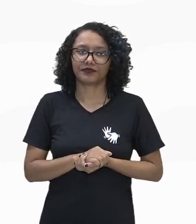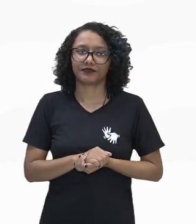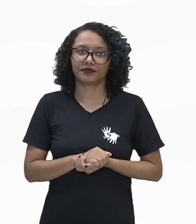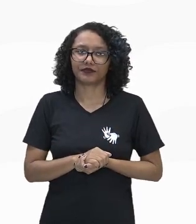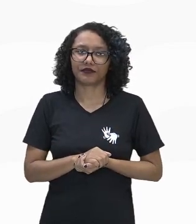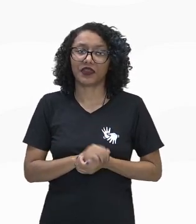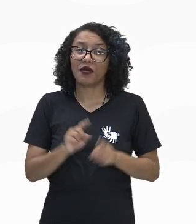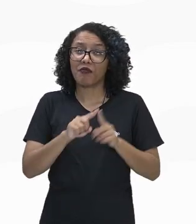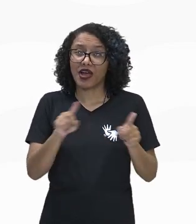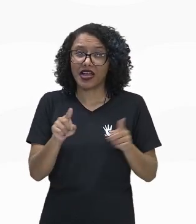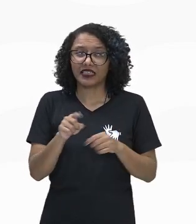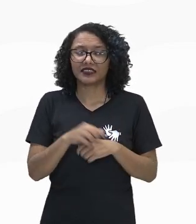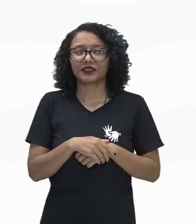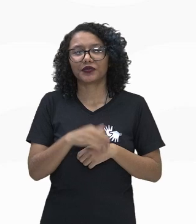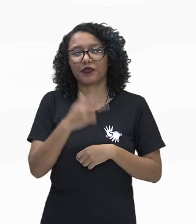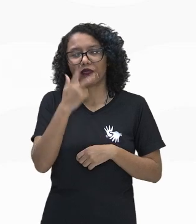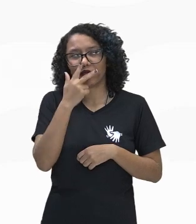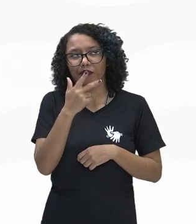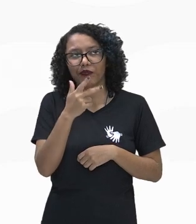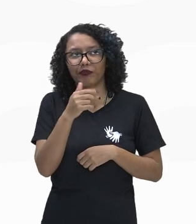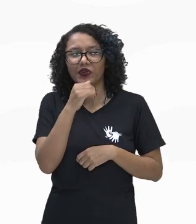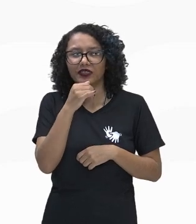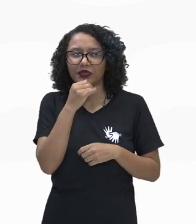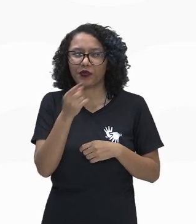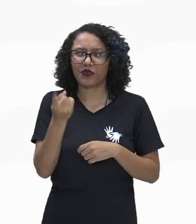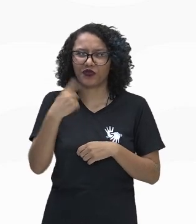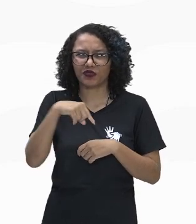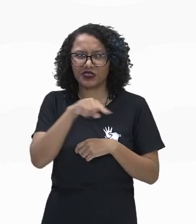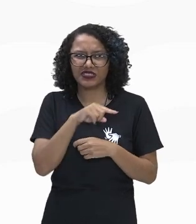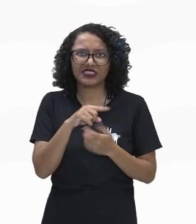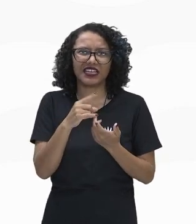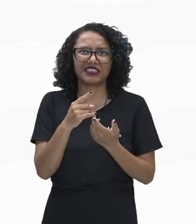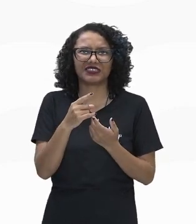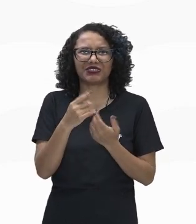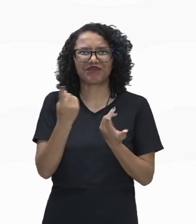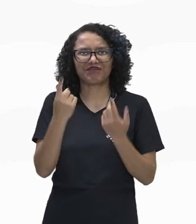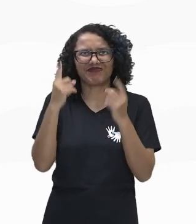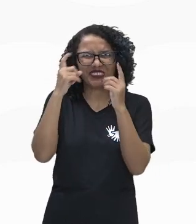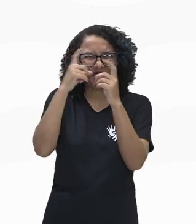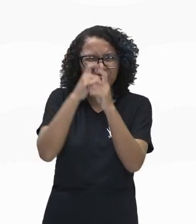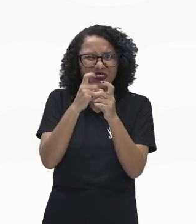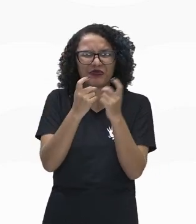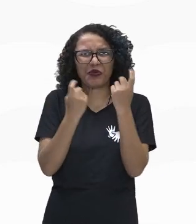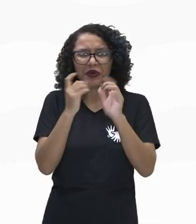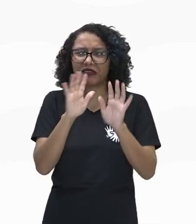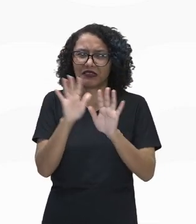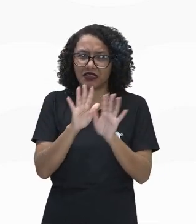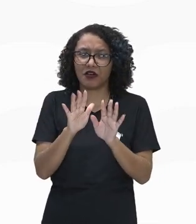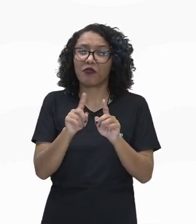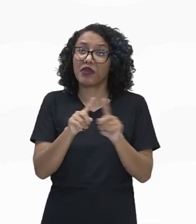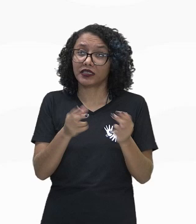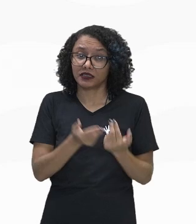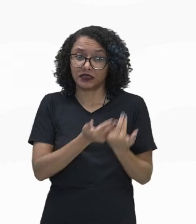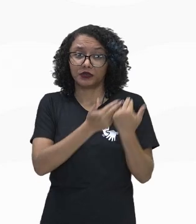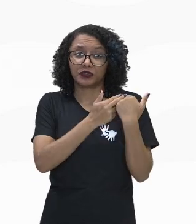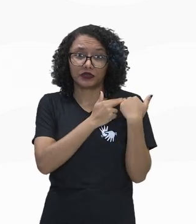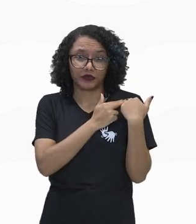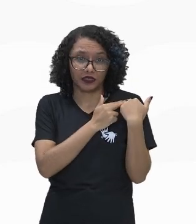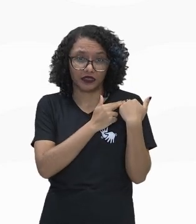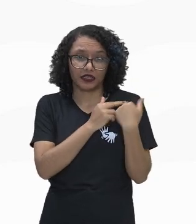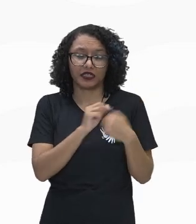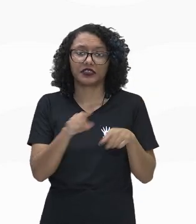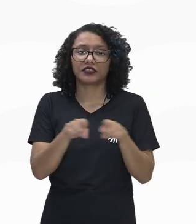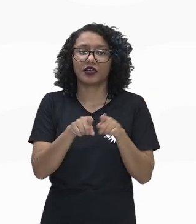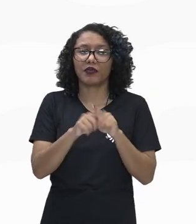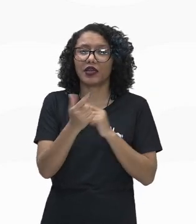ali sobrecarregados nesse sentido, tá certo? Outro ponto importante que eu gostaria de destacar com vocês é a criatividade